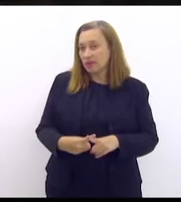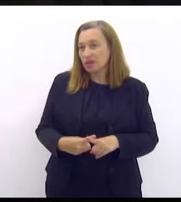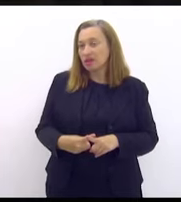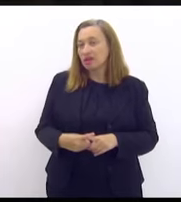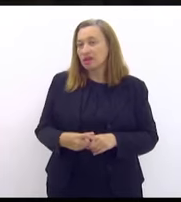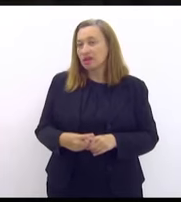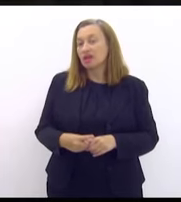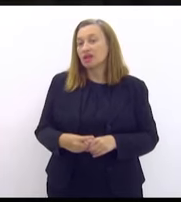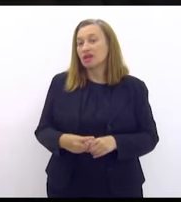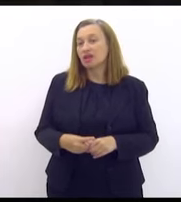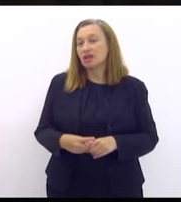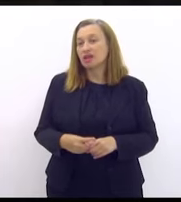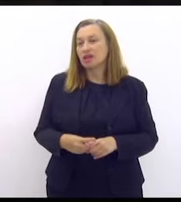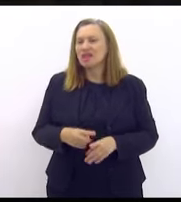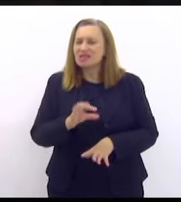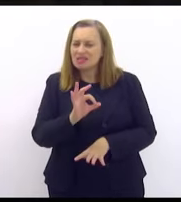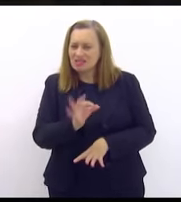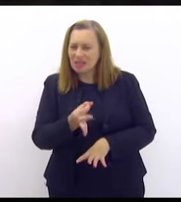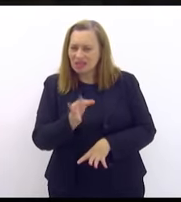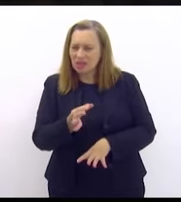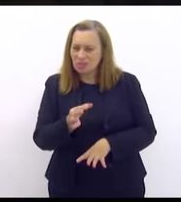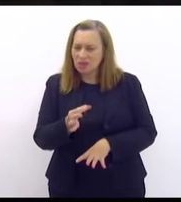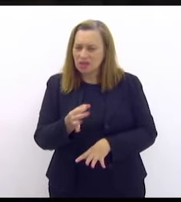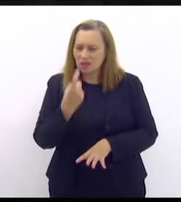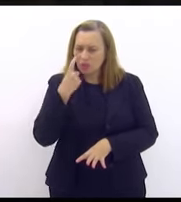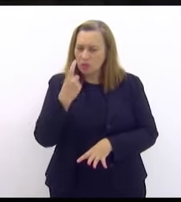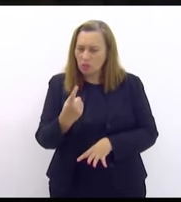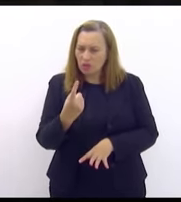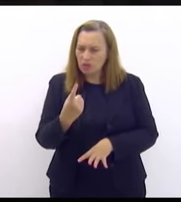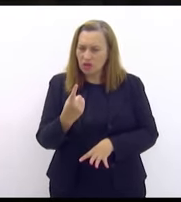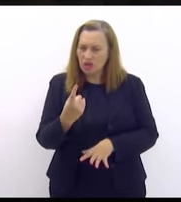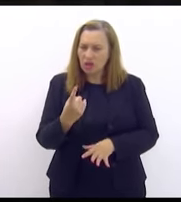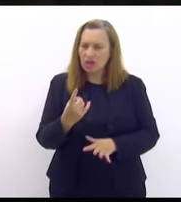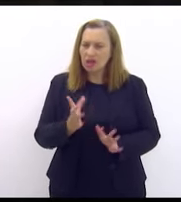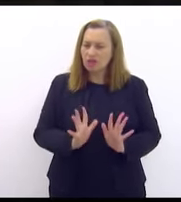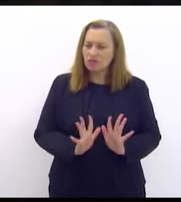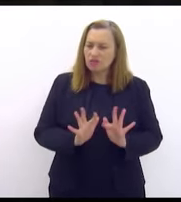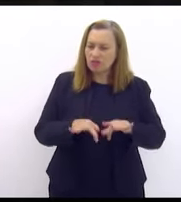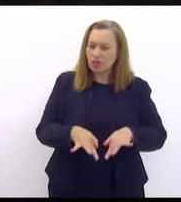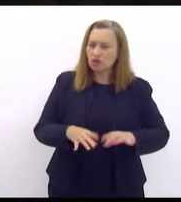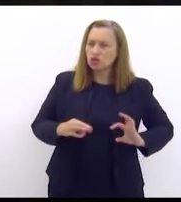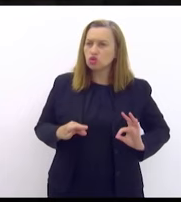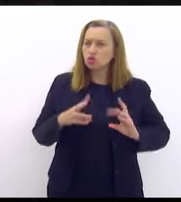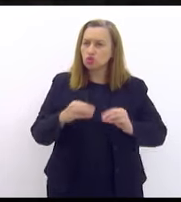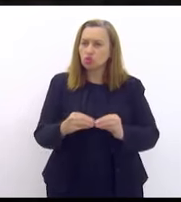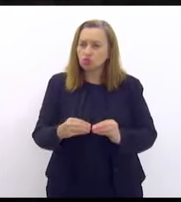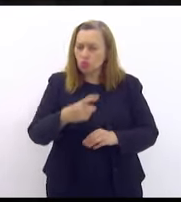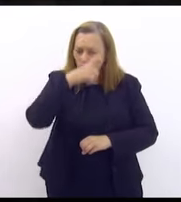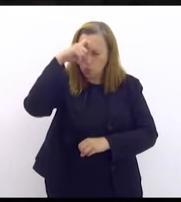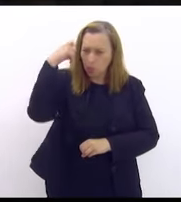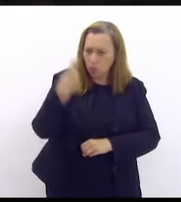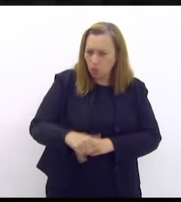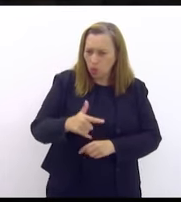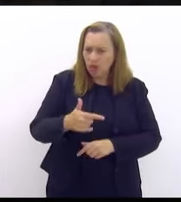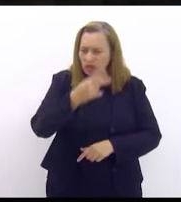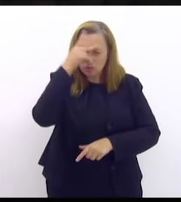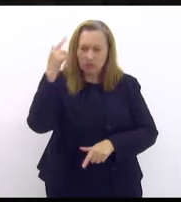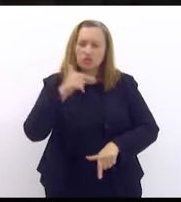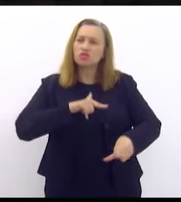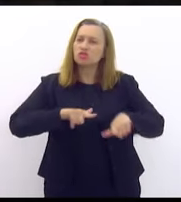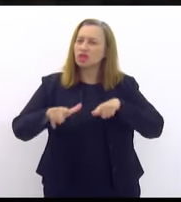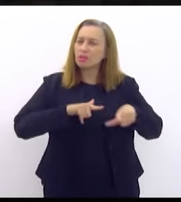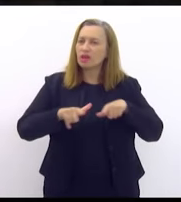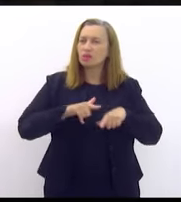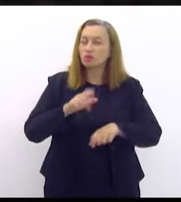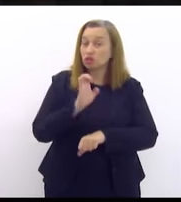fechar. Necessariamente ela fechará. Mas ela fechará sobre o lombo, sobre o suor dos trabalhadores e trabalhadoras